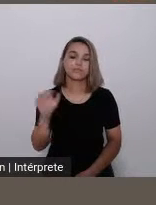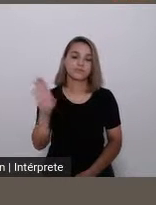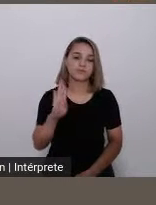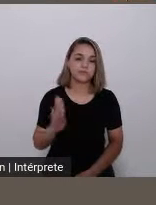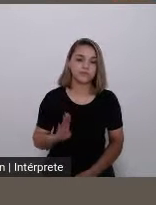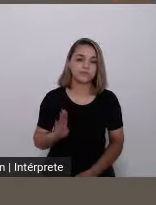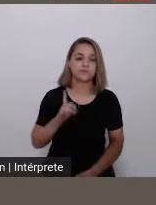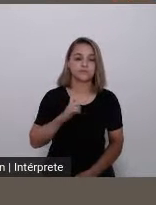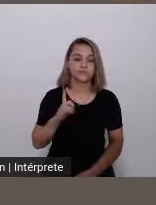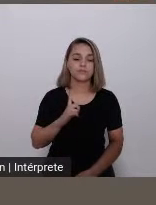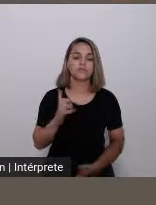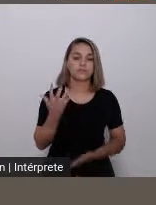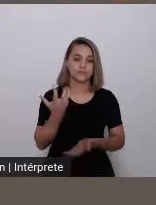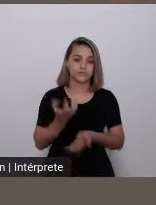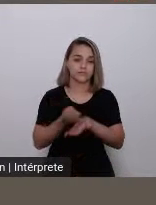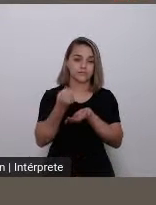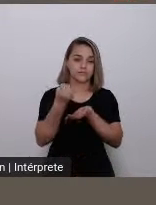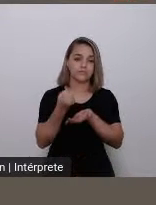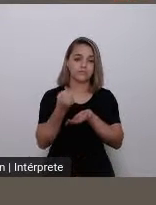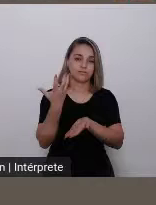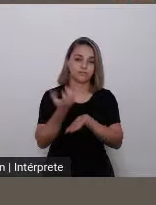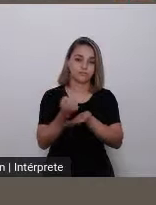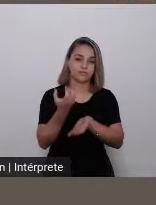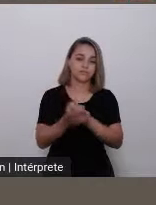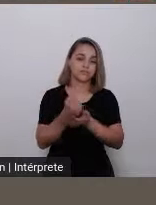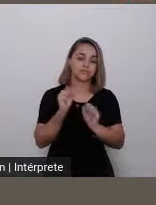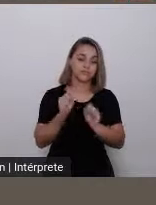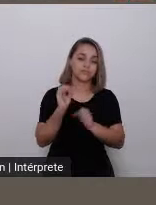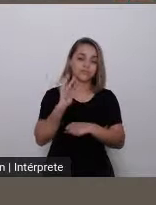link fotoplus/antologia, vocês baixam direto